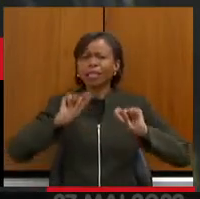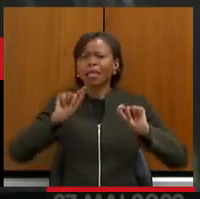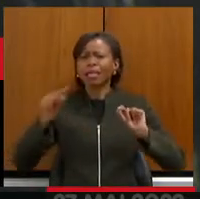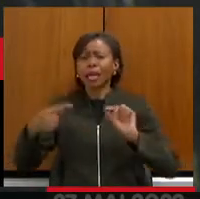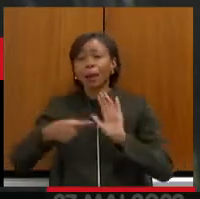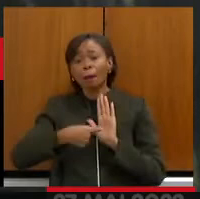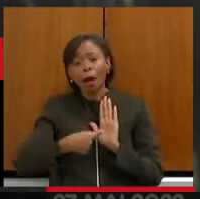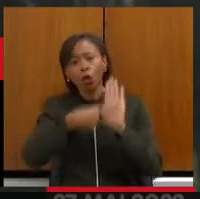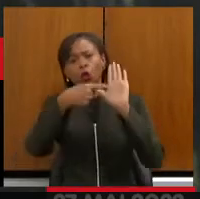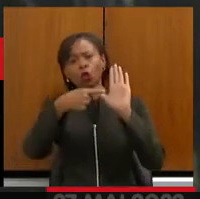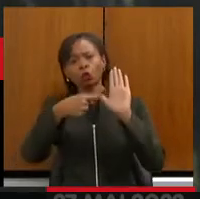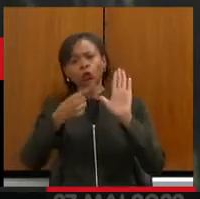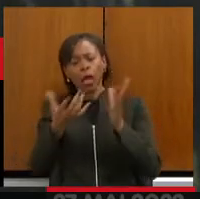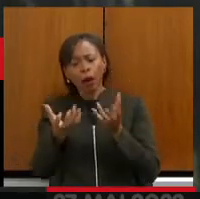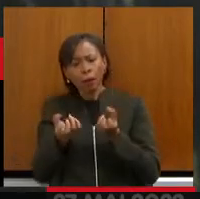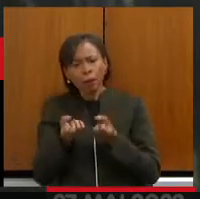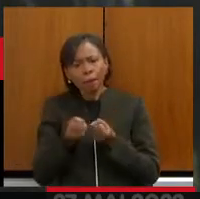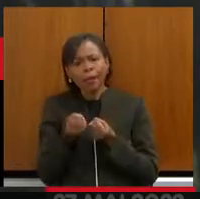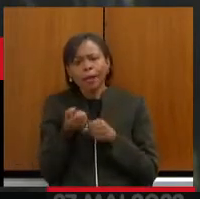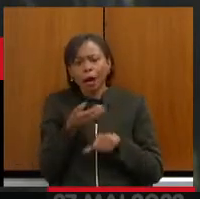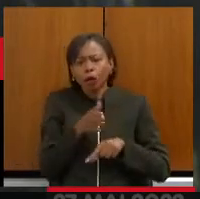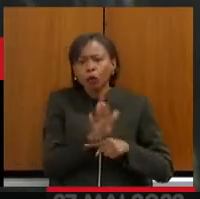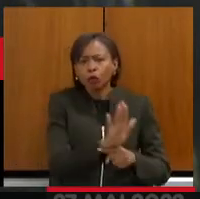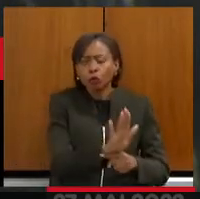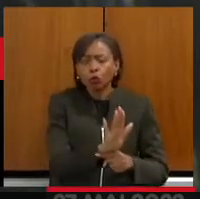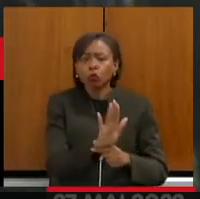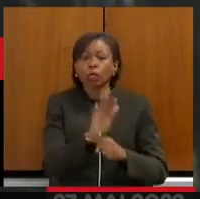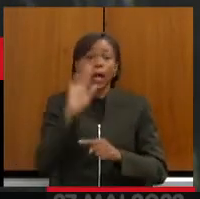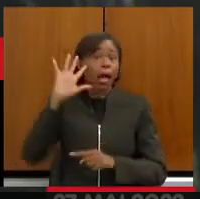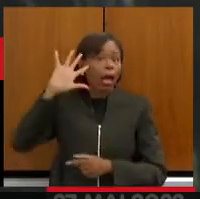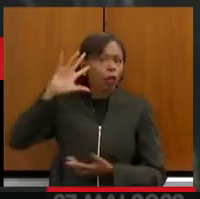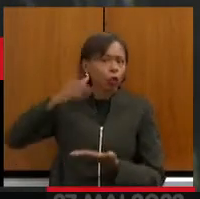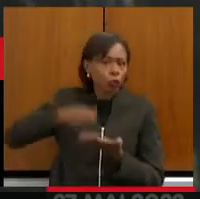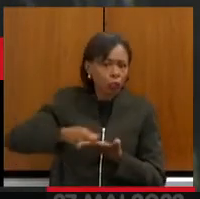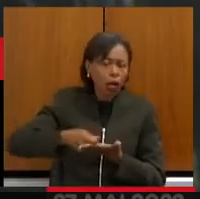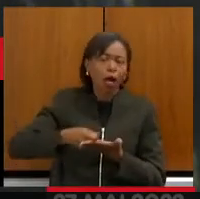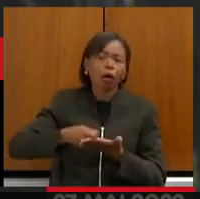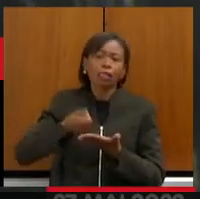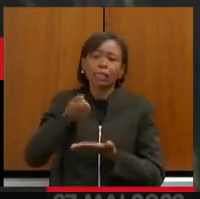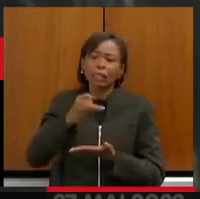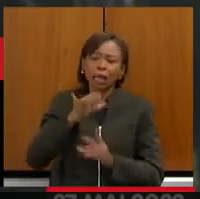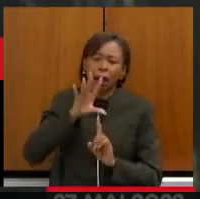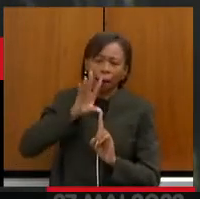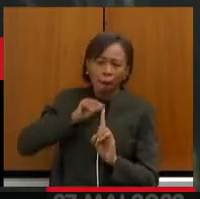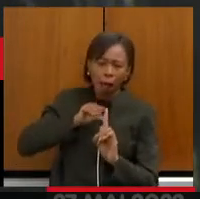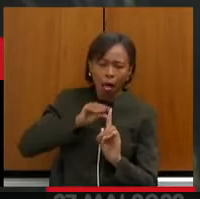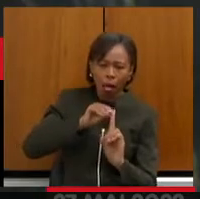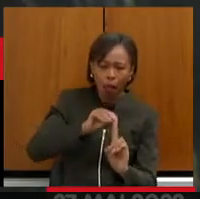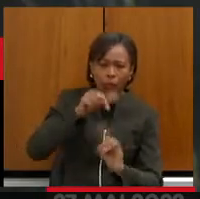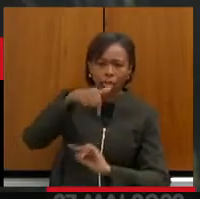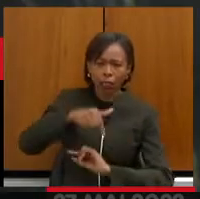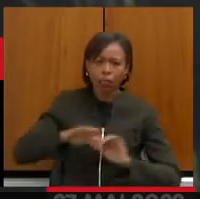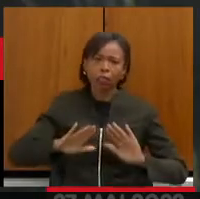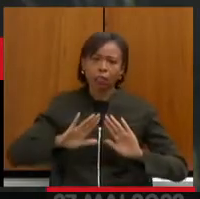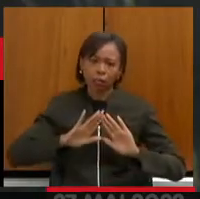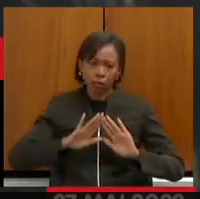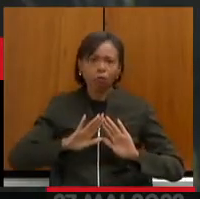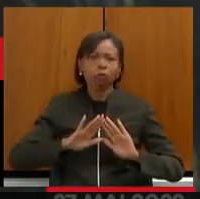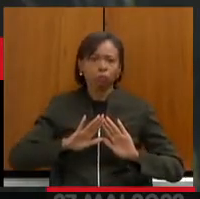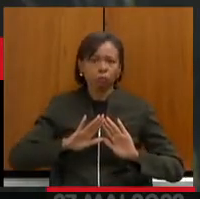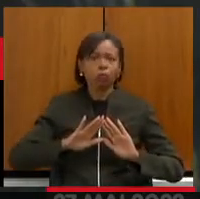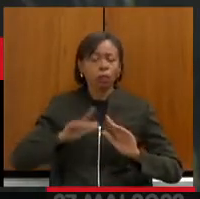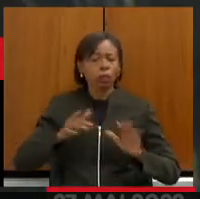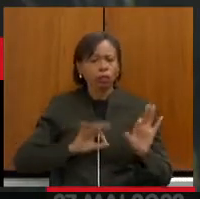denúncia acolhimento e resolução de casos de assédio dentro da casa diga-se de passagem fruto de uma